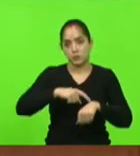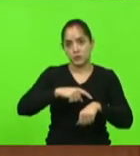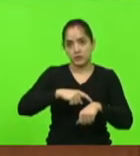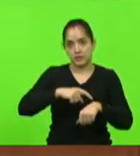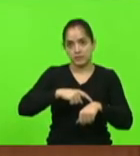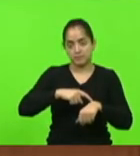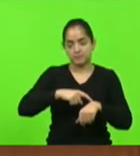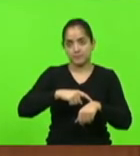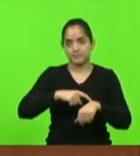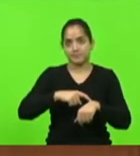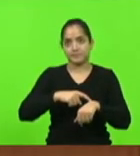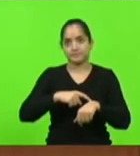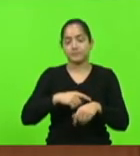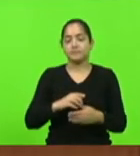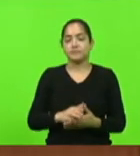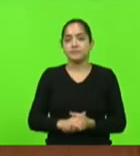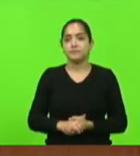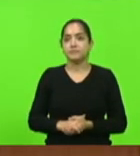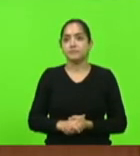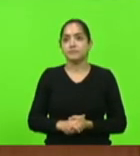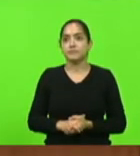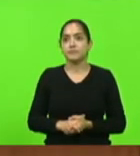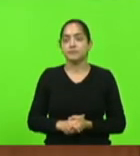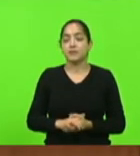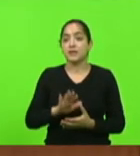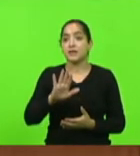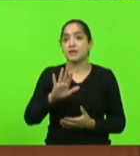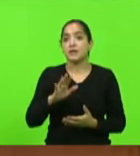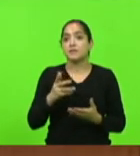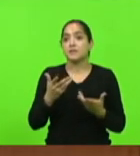o senhor fique bem à vontade. Mas eu queria,